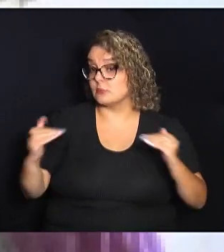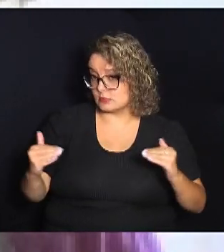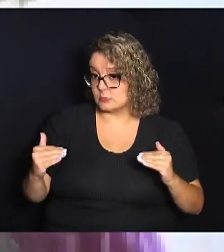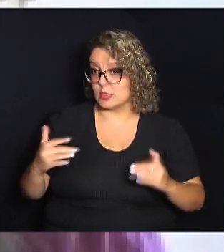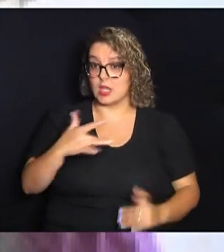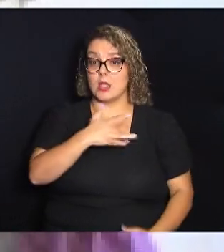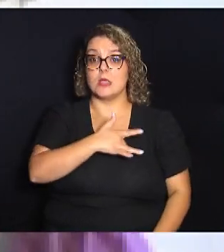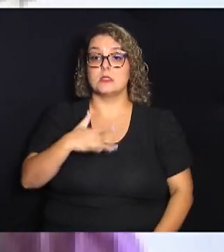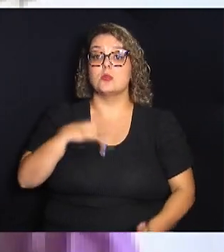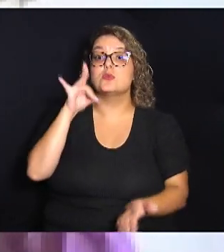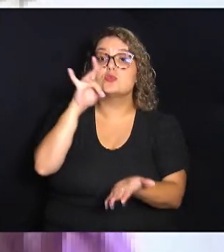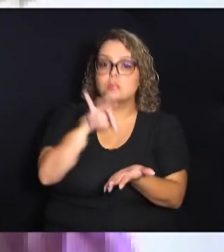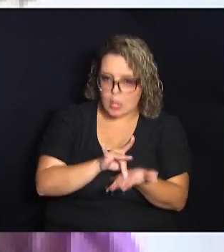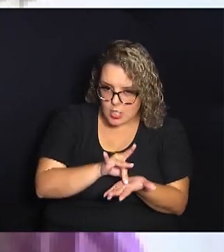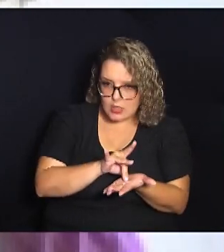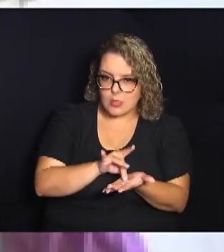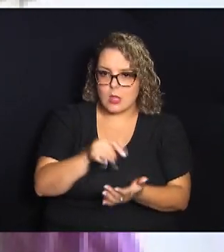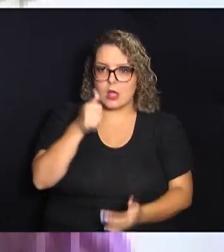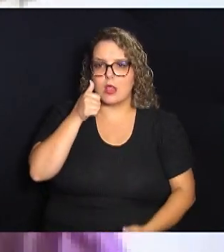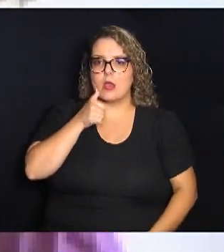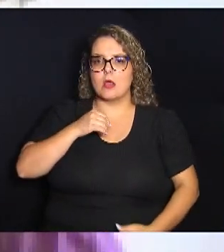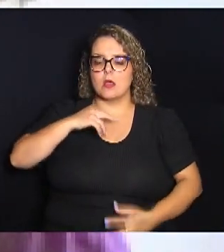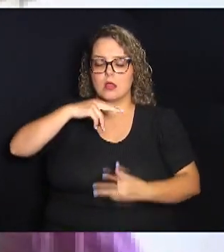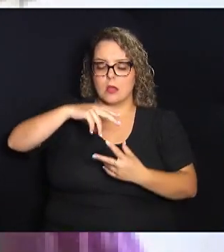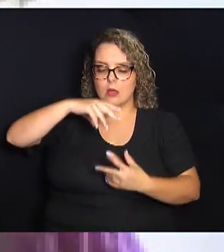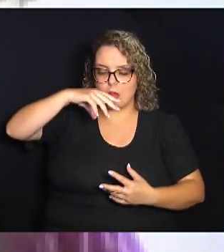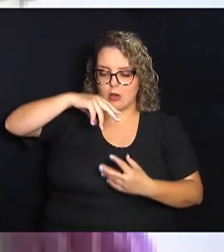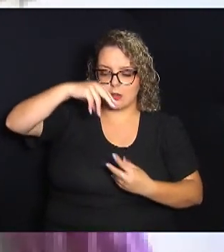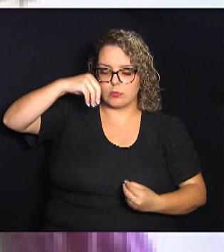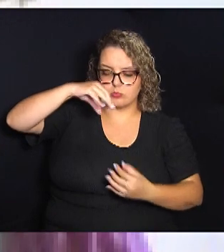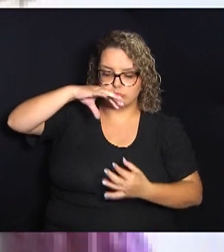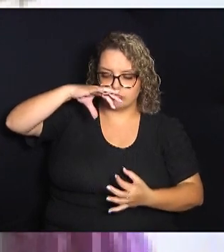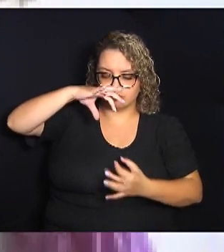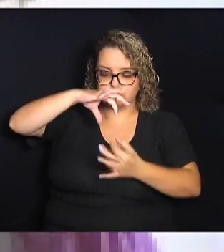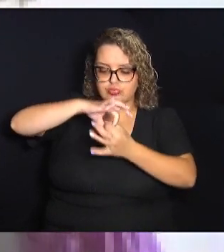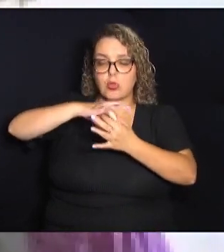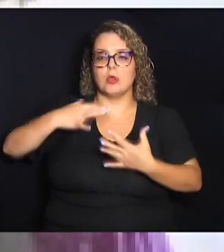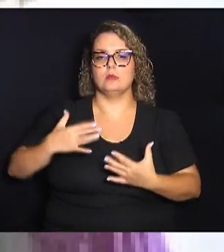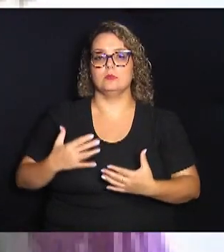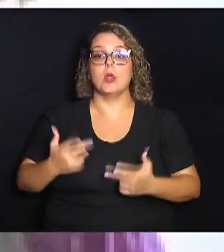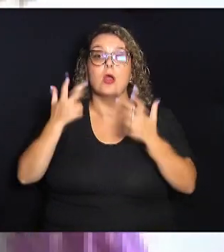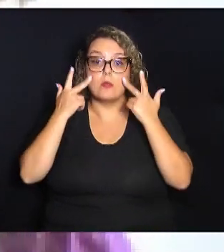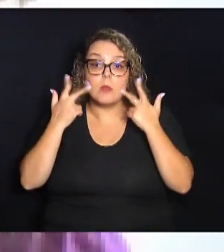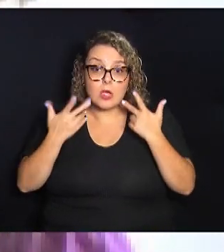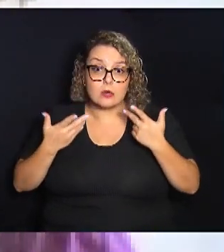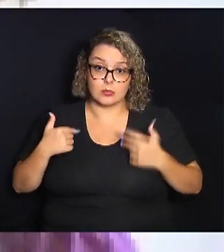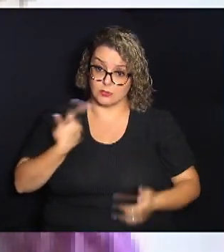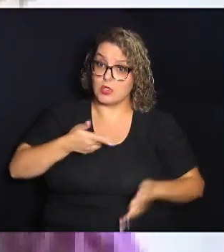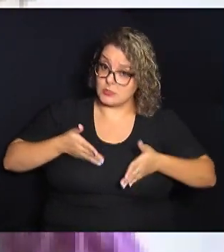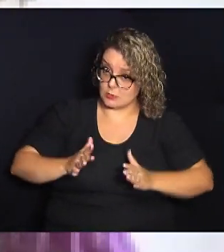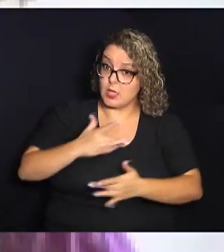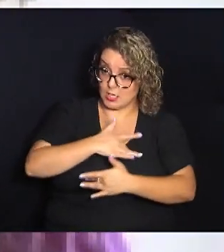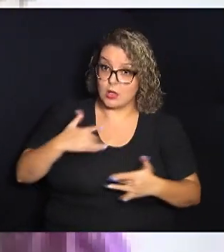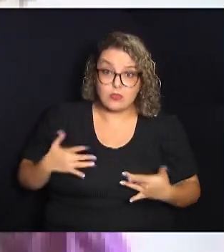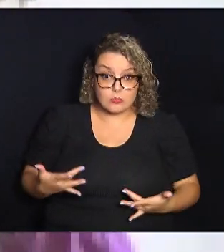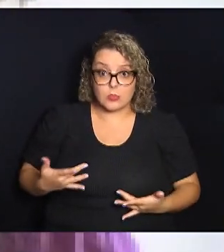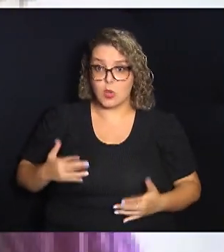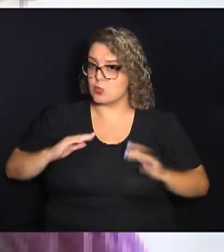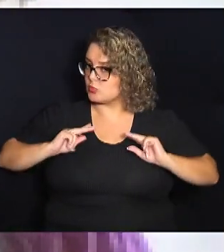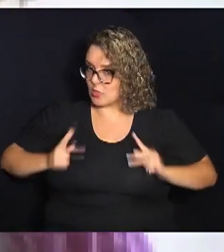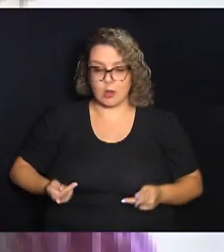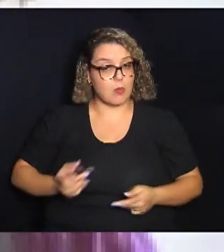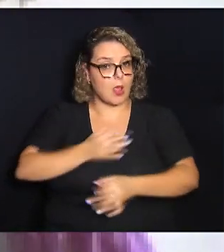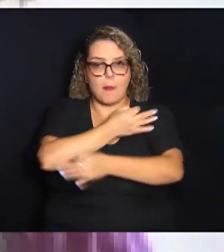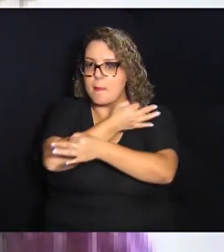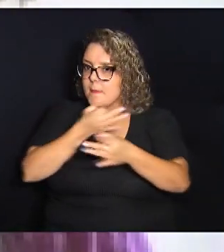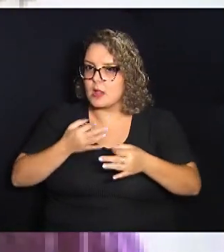saúde original. Então, a mulher vai recuperar a sua saúde original, porque nós nascemos para ser saudáveis, né? O ser humano é perfeito, nós nascemos para